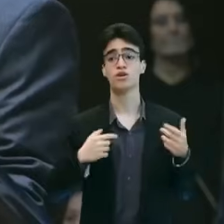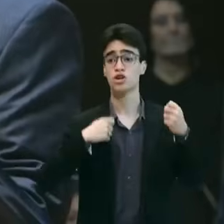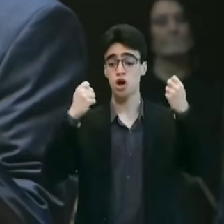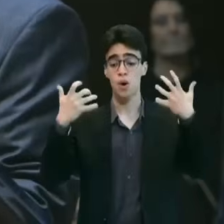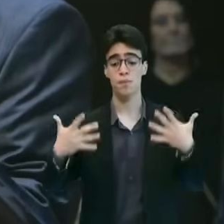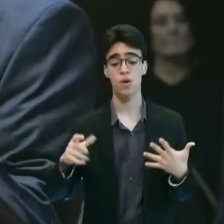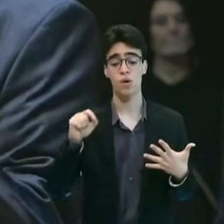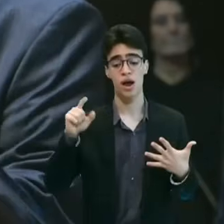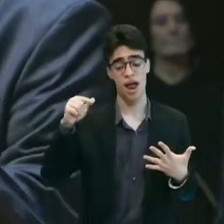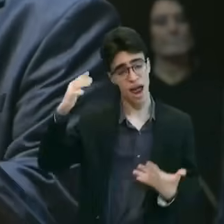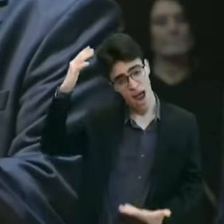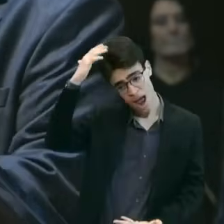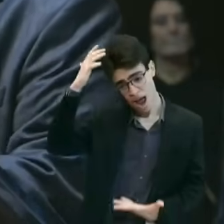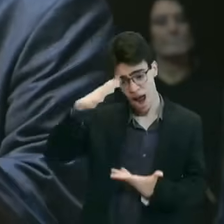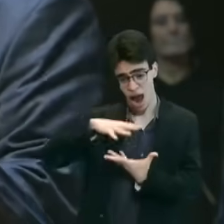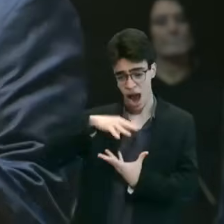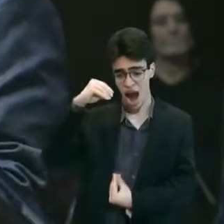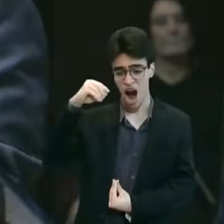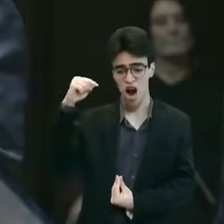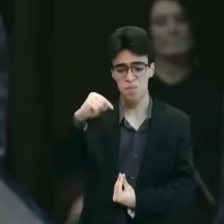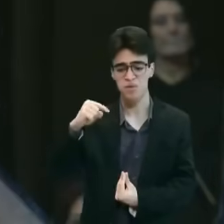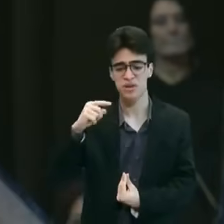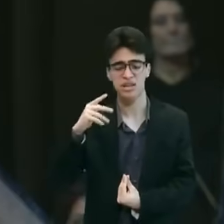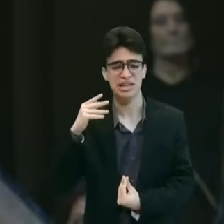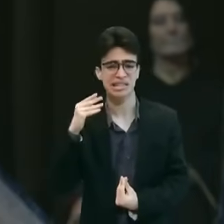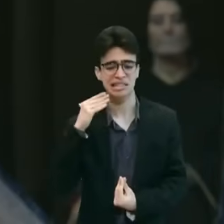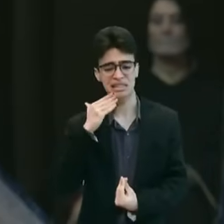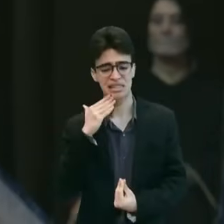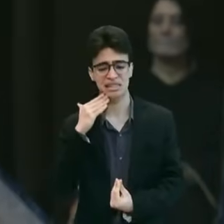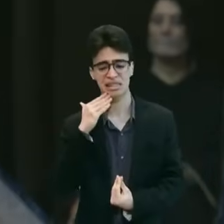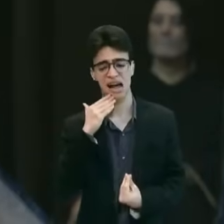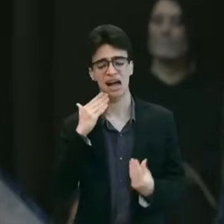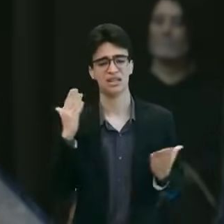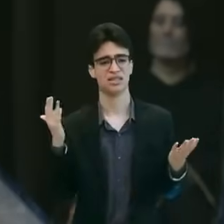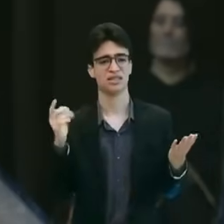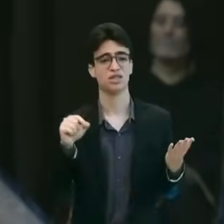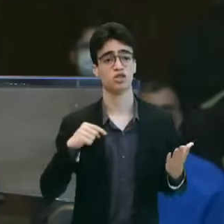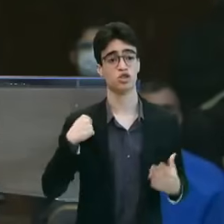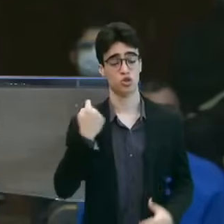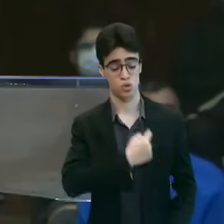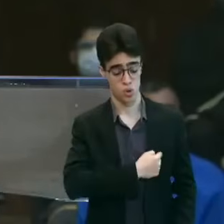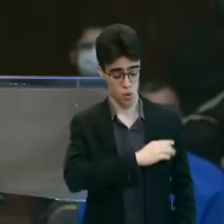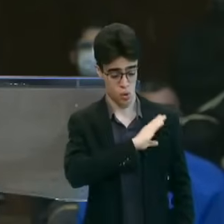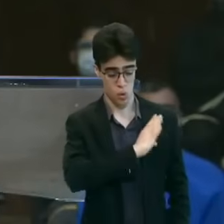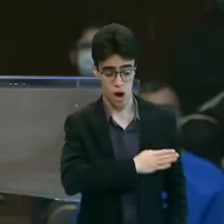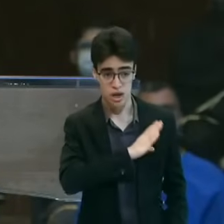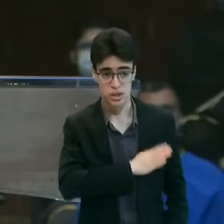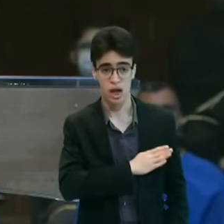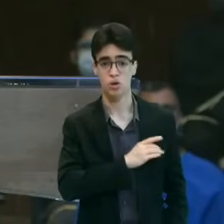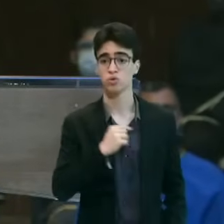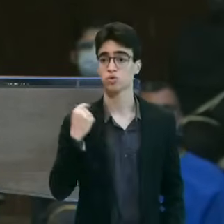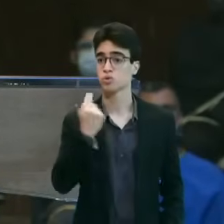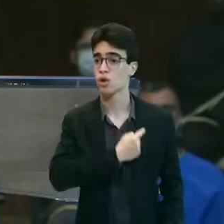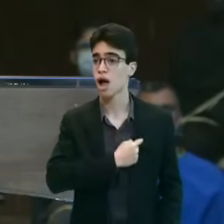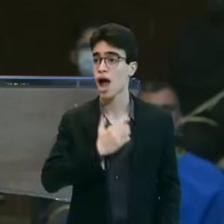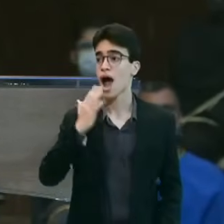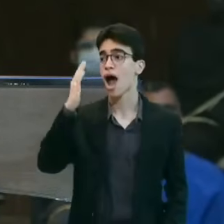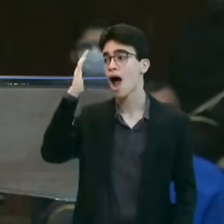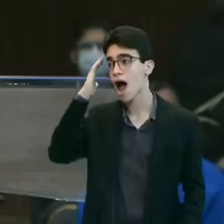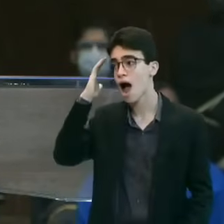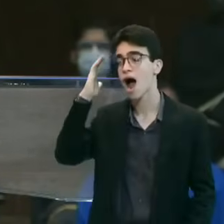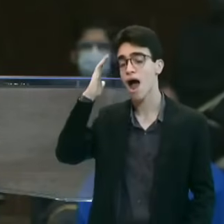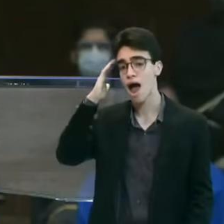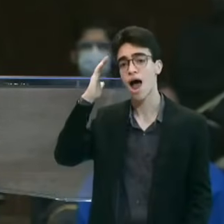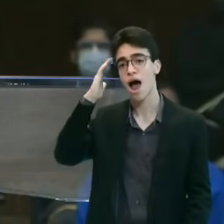alma desfigurada. Quando o nosso coração, o nosso entendimento, a nossa vontade, ela passa a